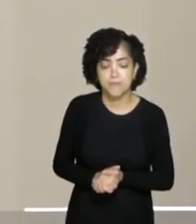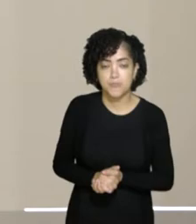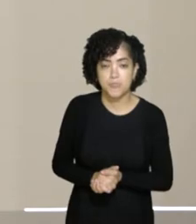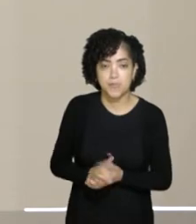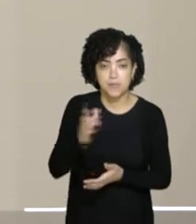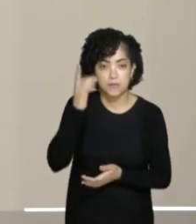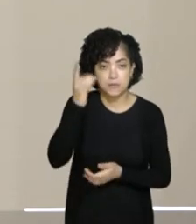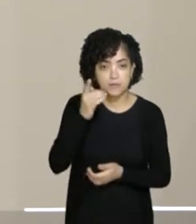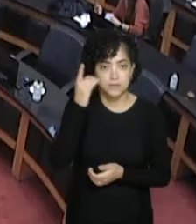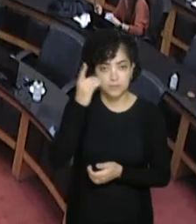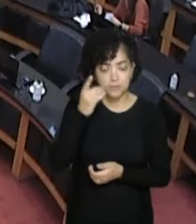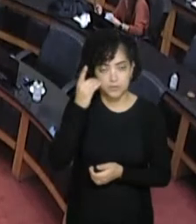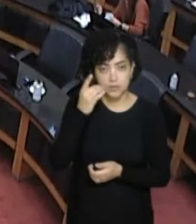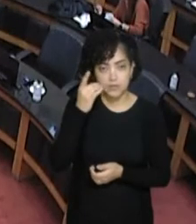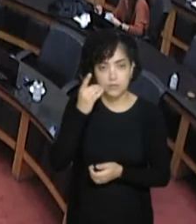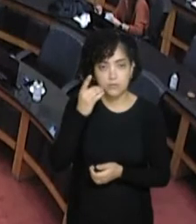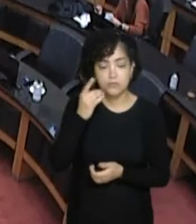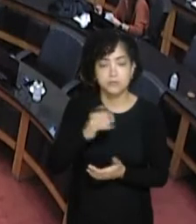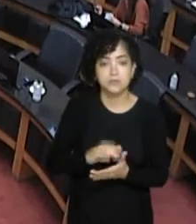Deputado